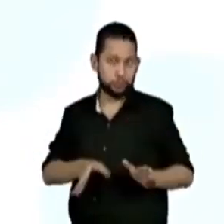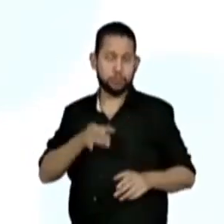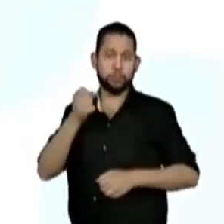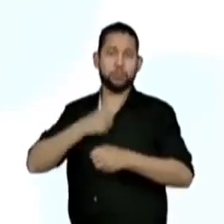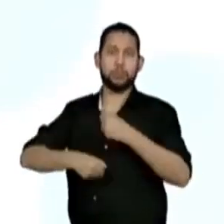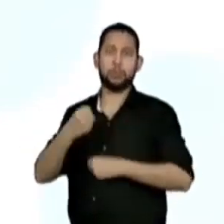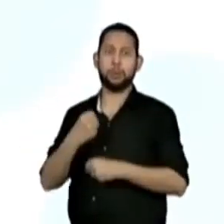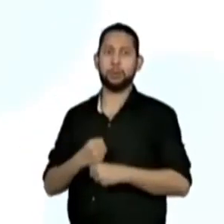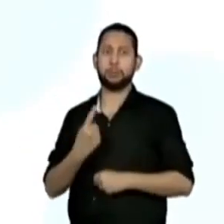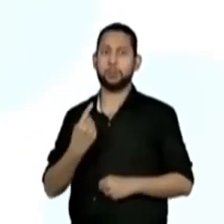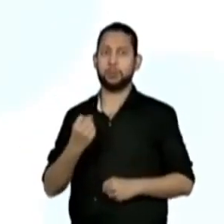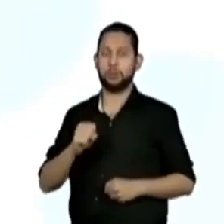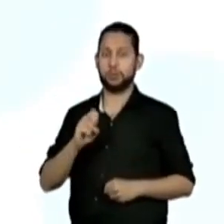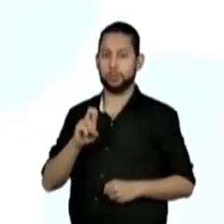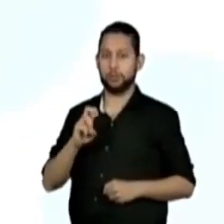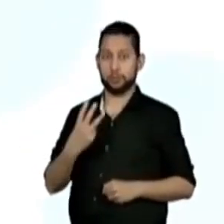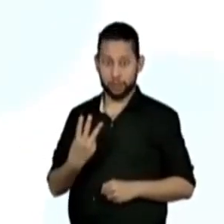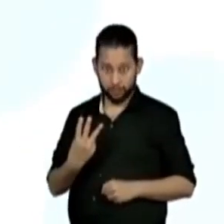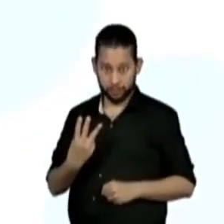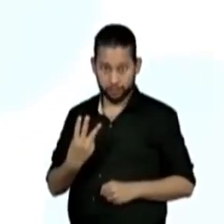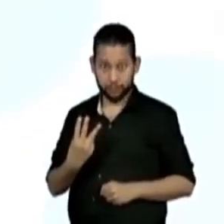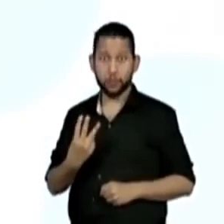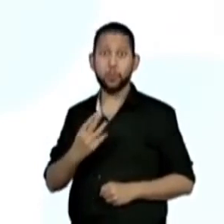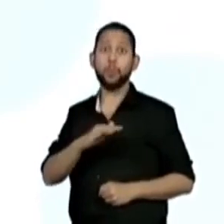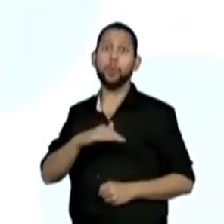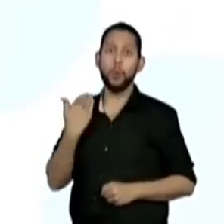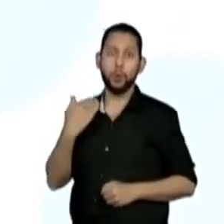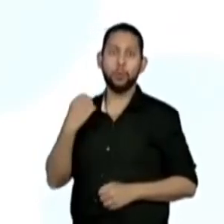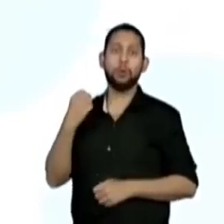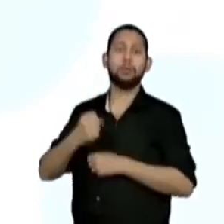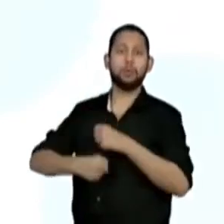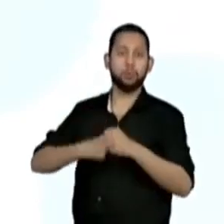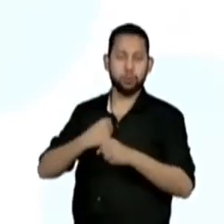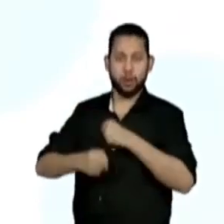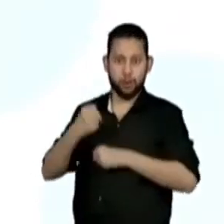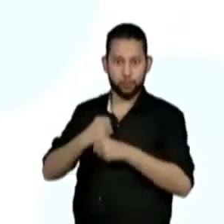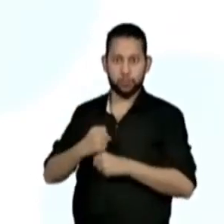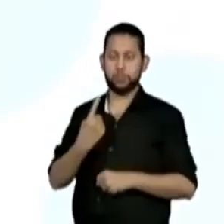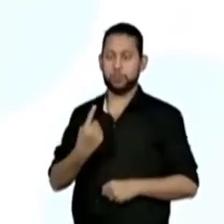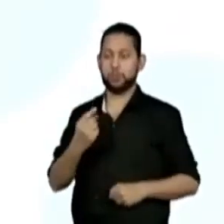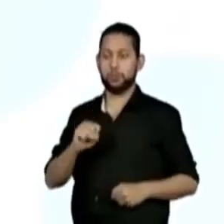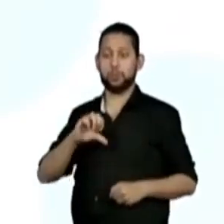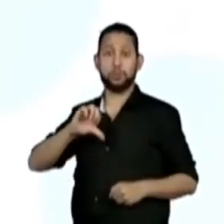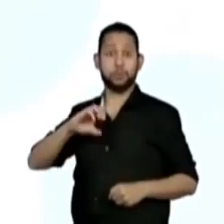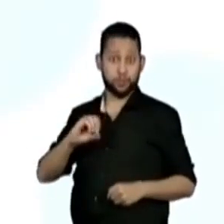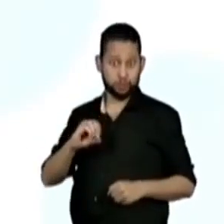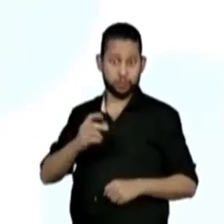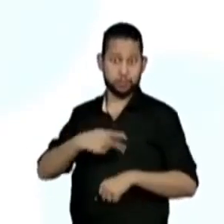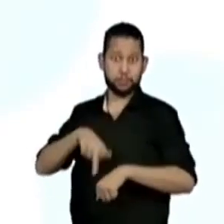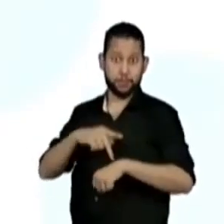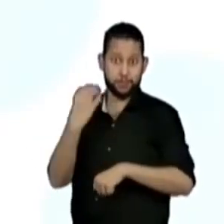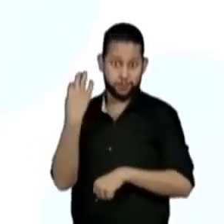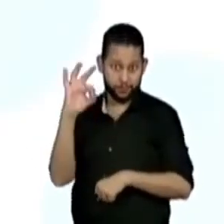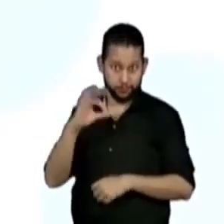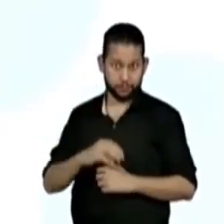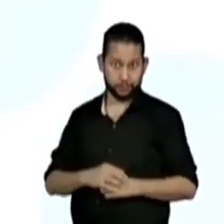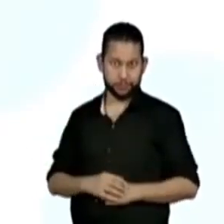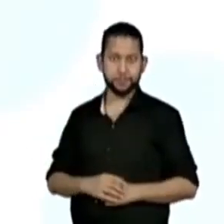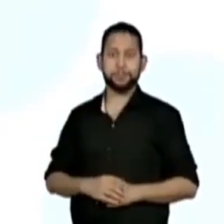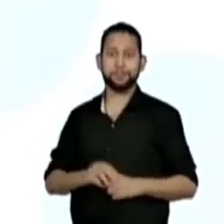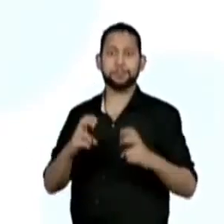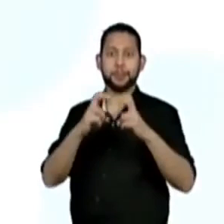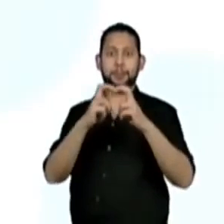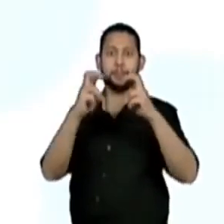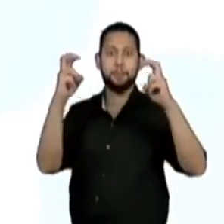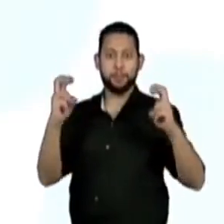1853 e faleceu em 1890 na França no Acervo do MASP